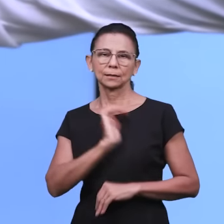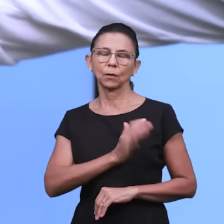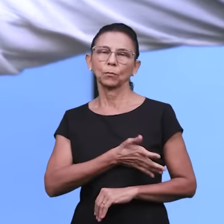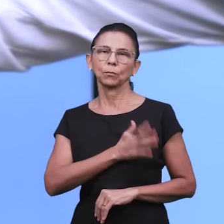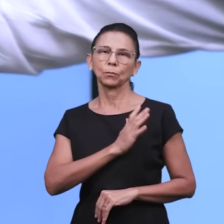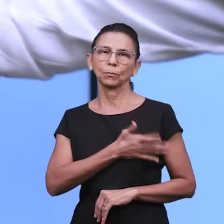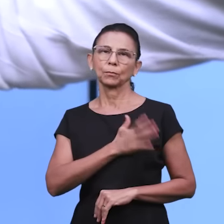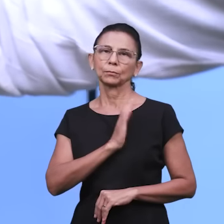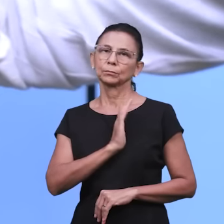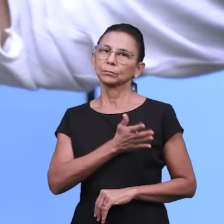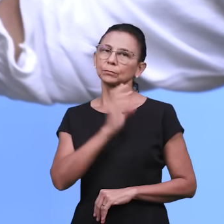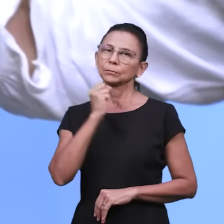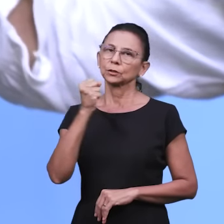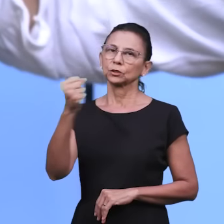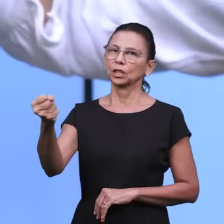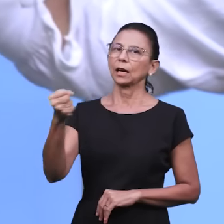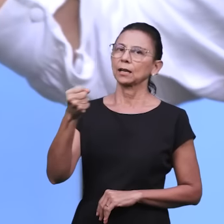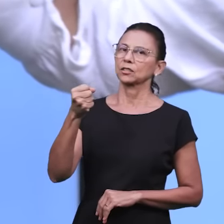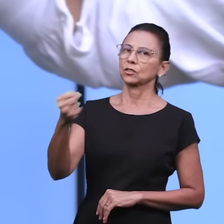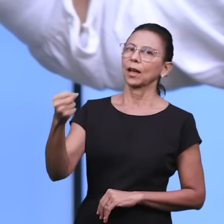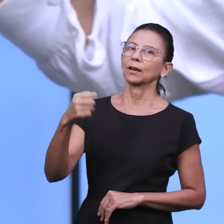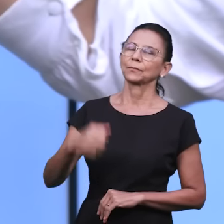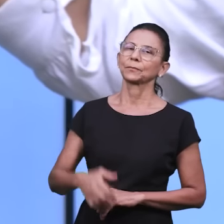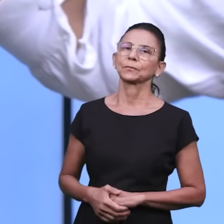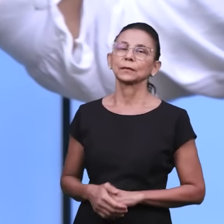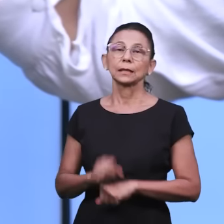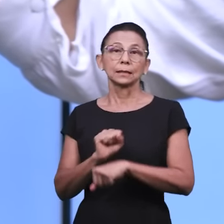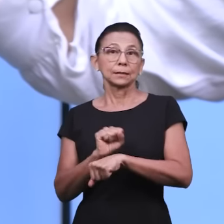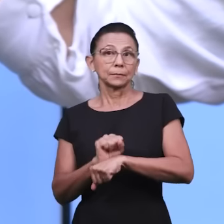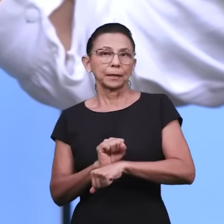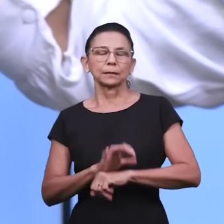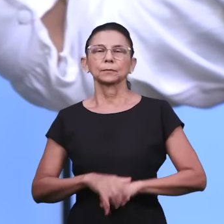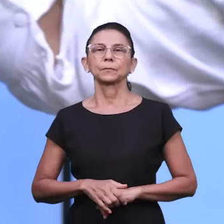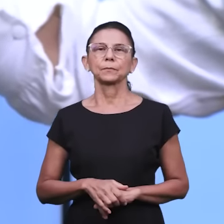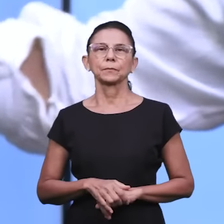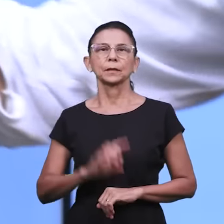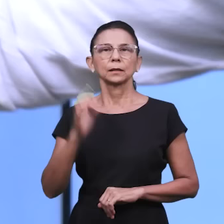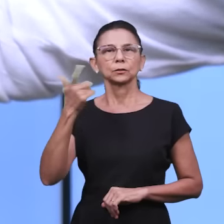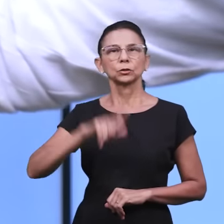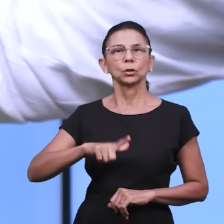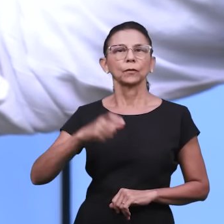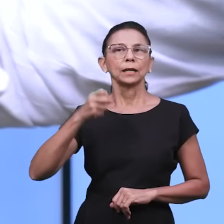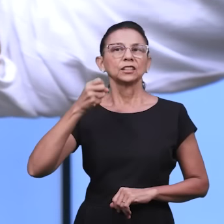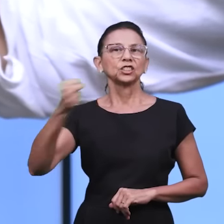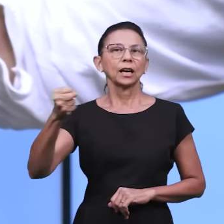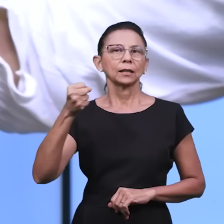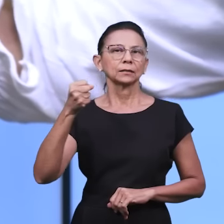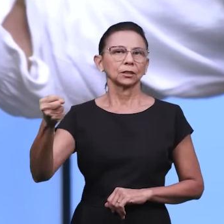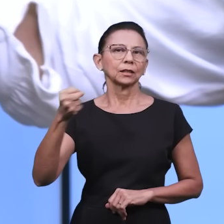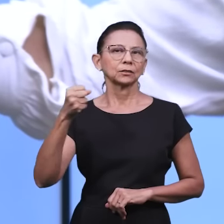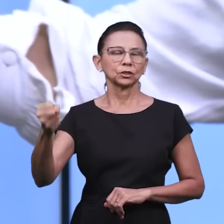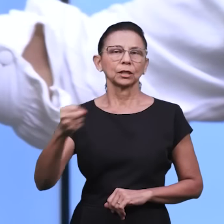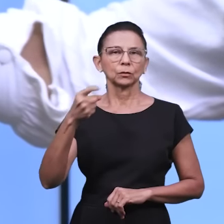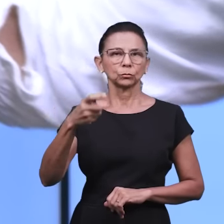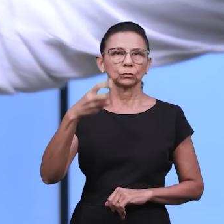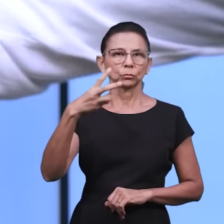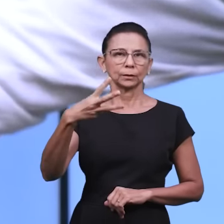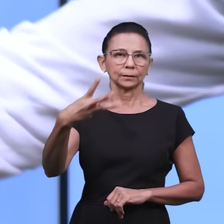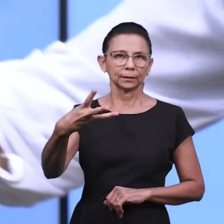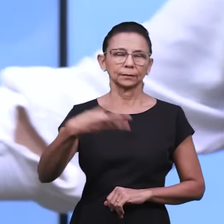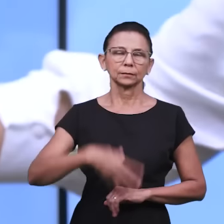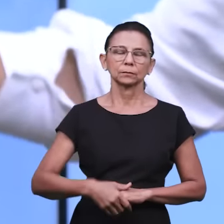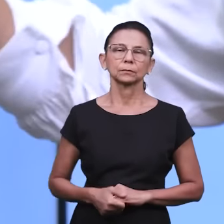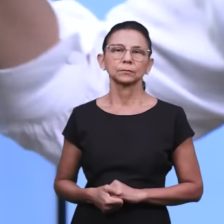alma, aquece o coração. Tchá, tchá. Aí esperou um pouquinho e vai fazer tchá, tchá, tchá. E